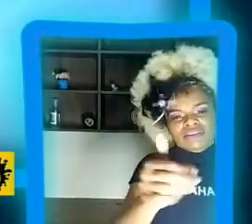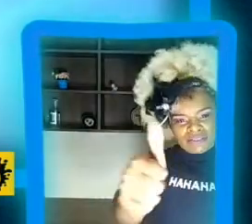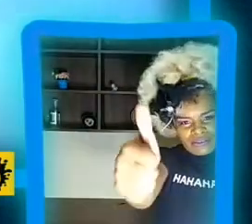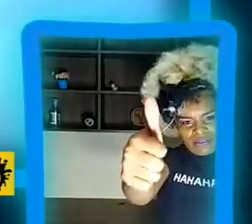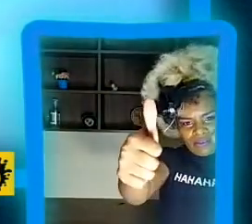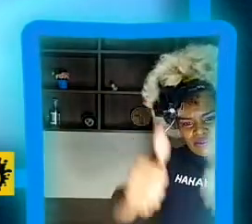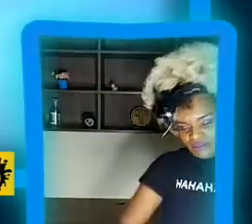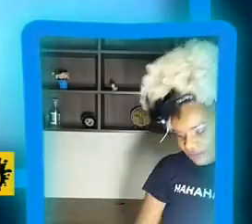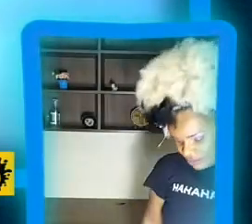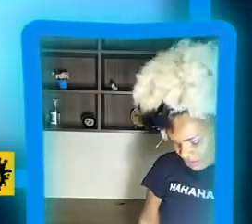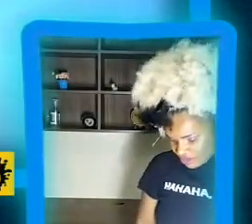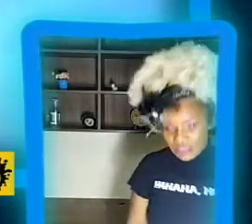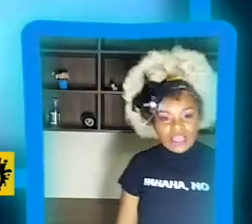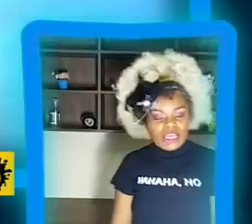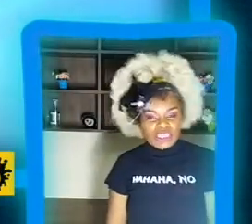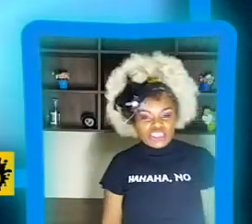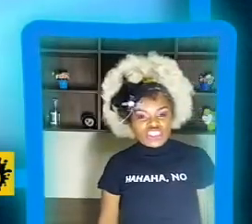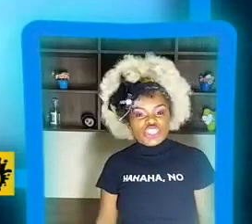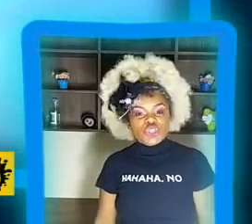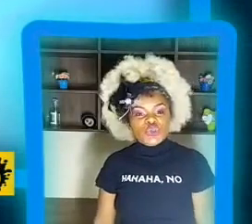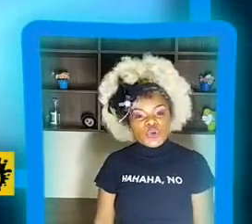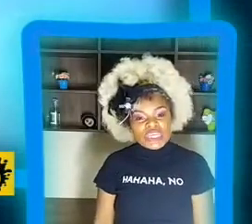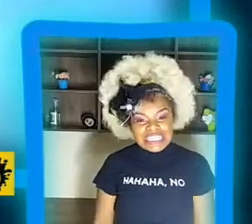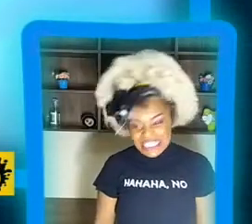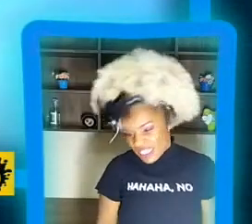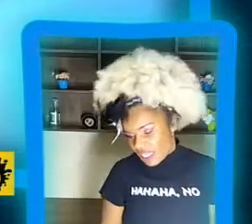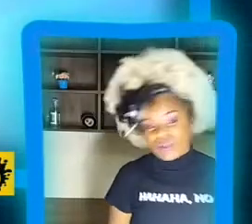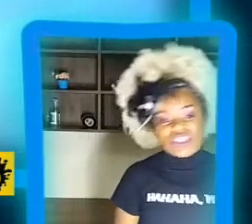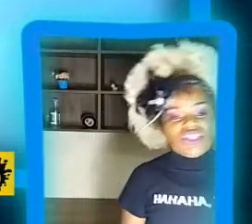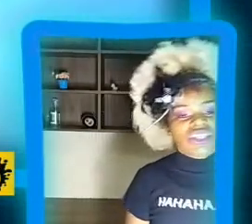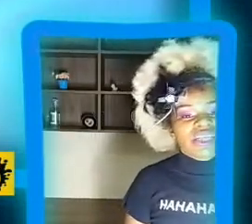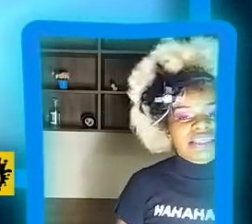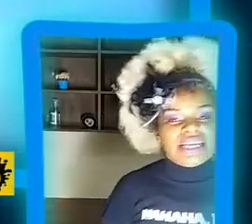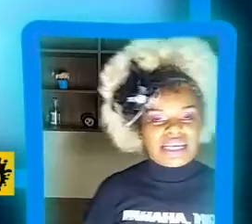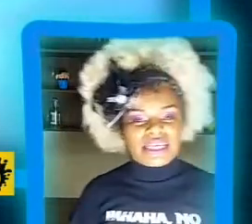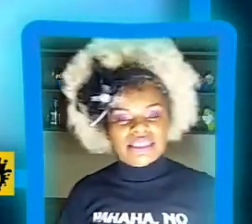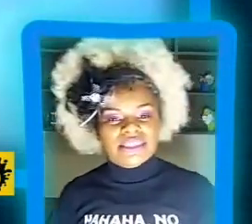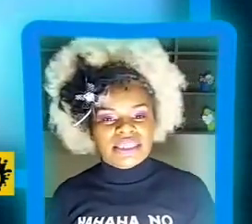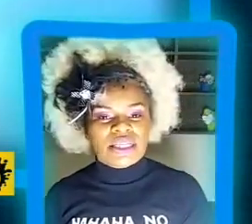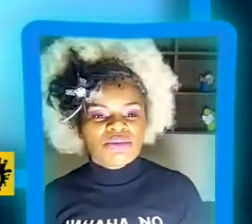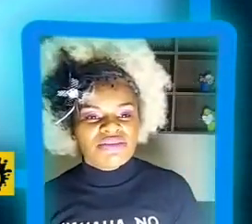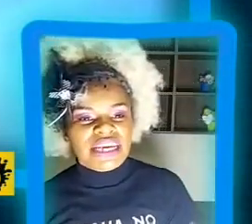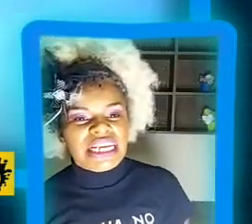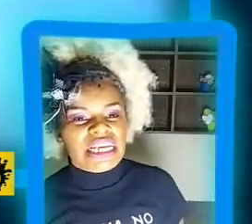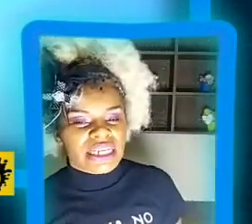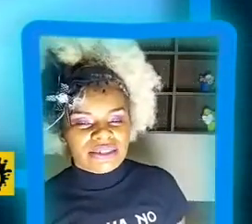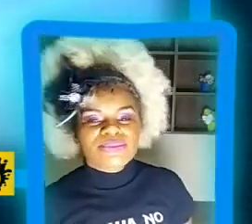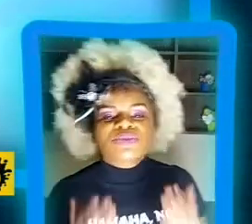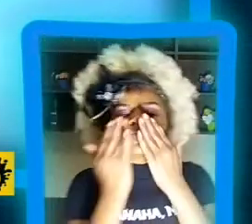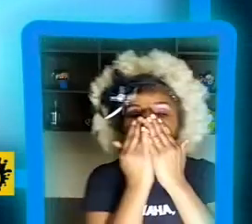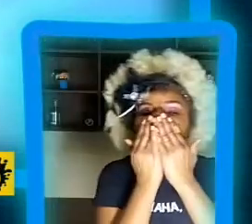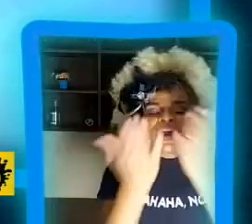Foi ótimo. Mas deu certo, deu certo. Beijo, Babi.